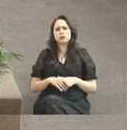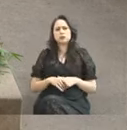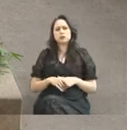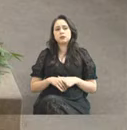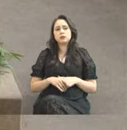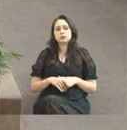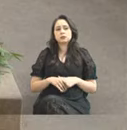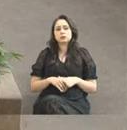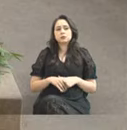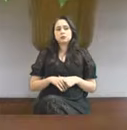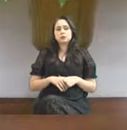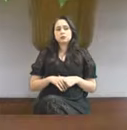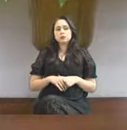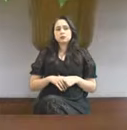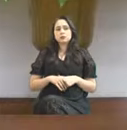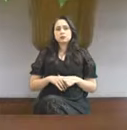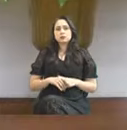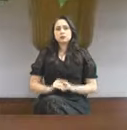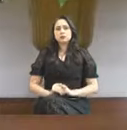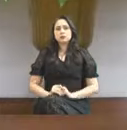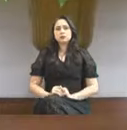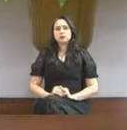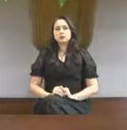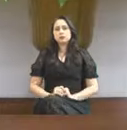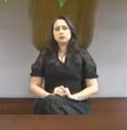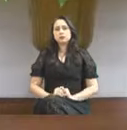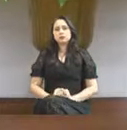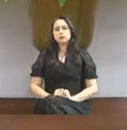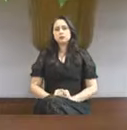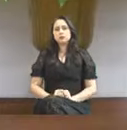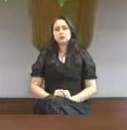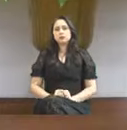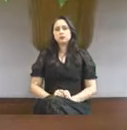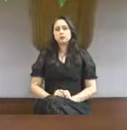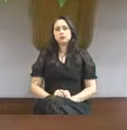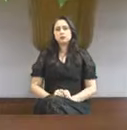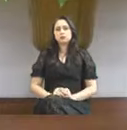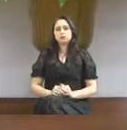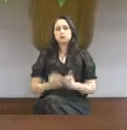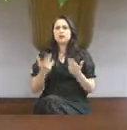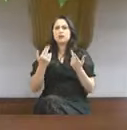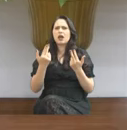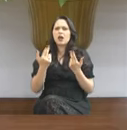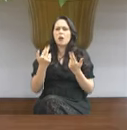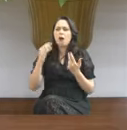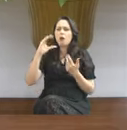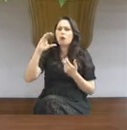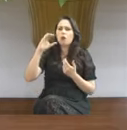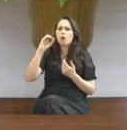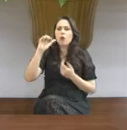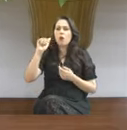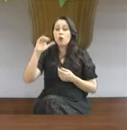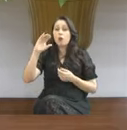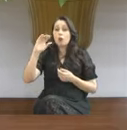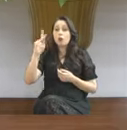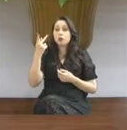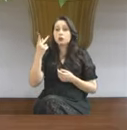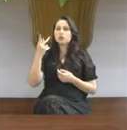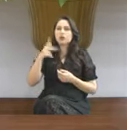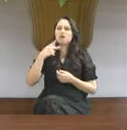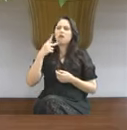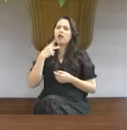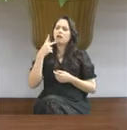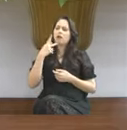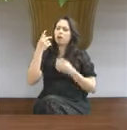E agora? Sai dessa, coach. E agora? É